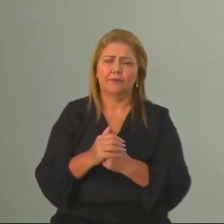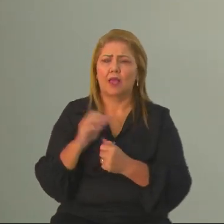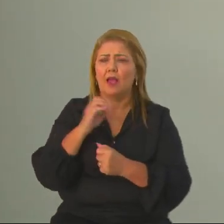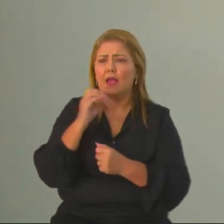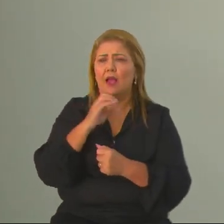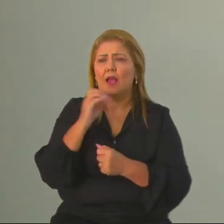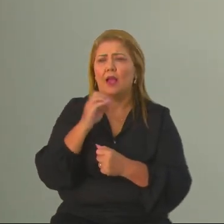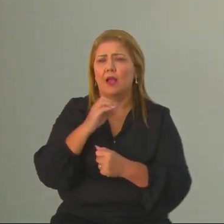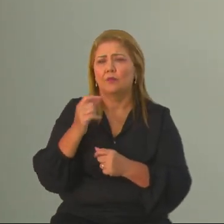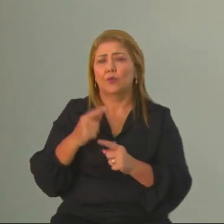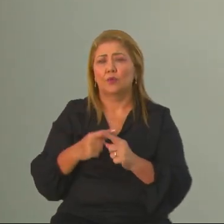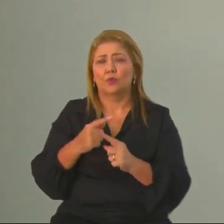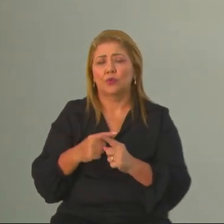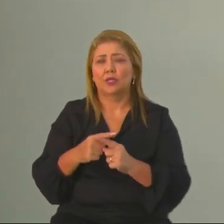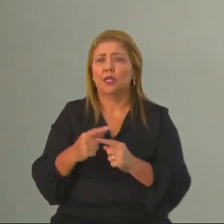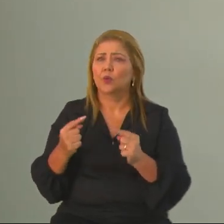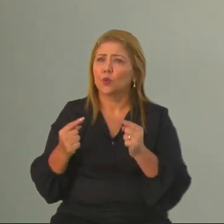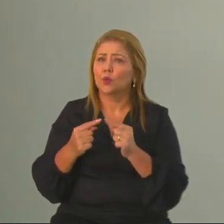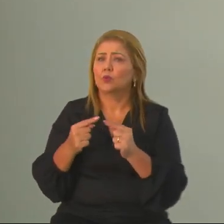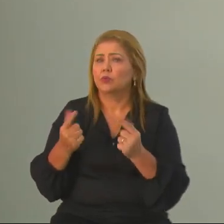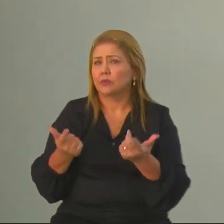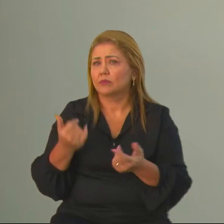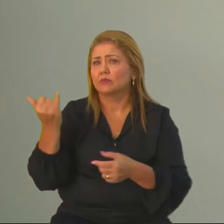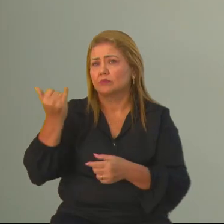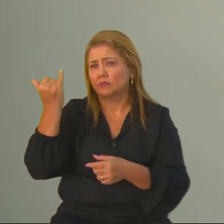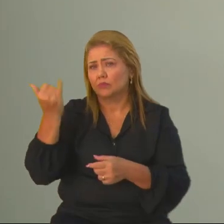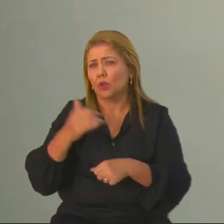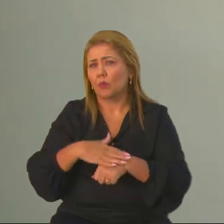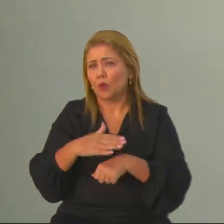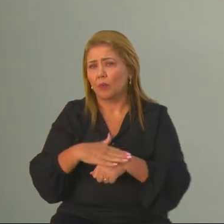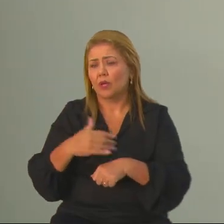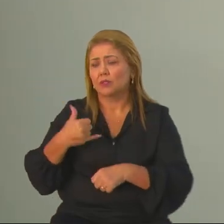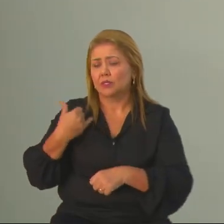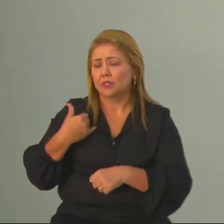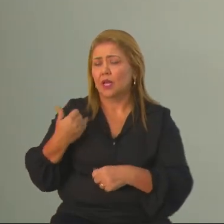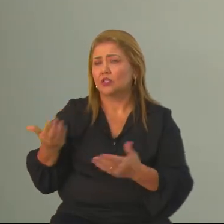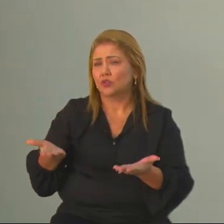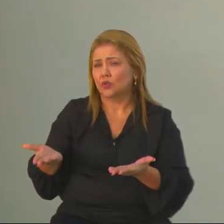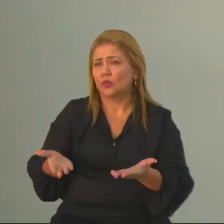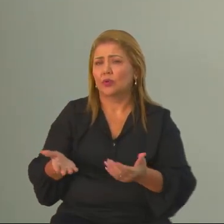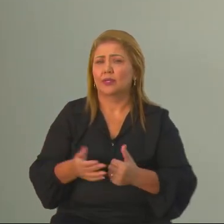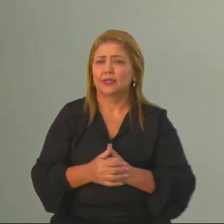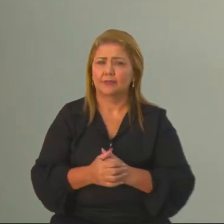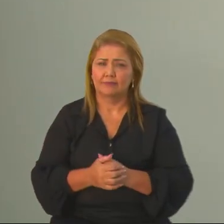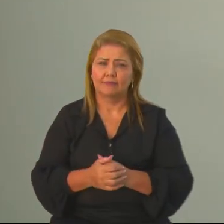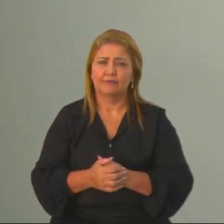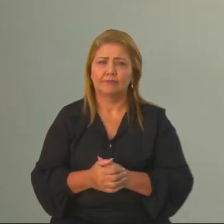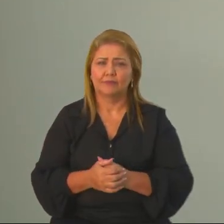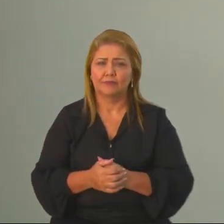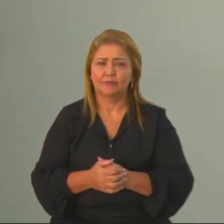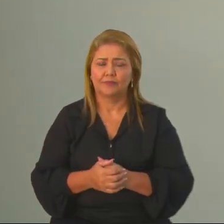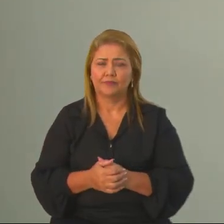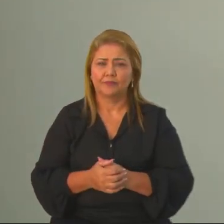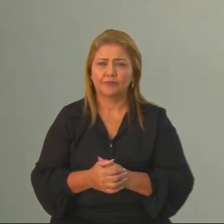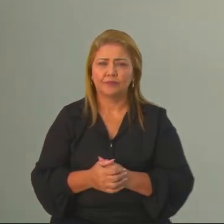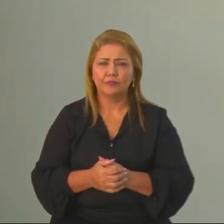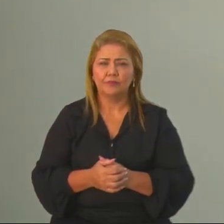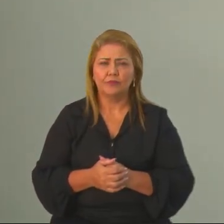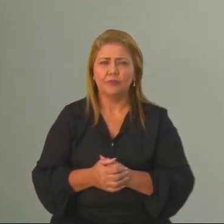porque aquilo para elas faz muito sentido, neste momento, nesta idade que elas estão. Você